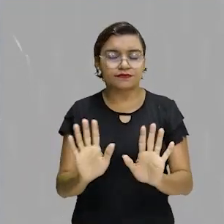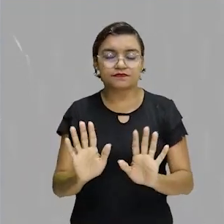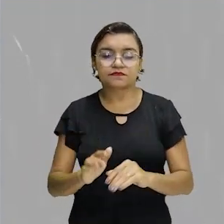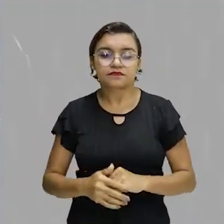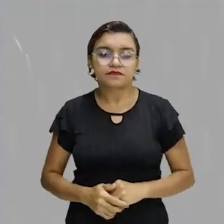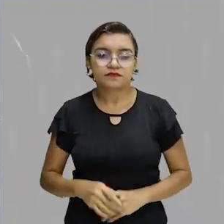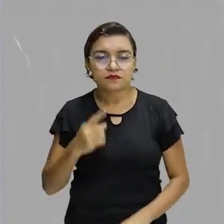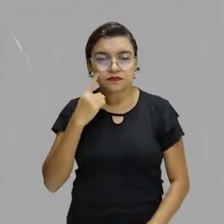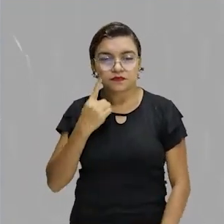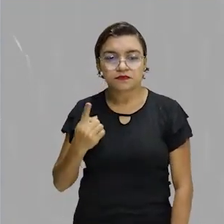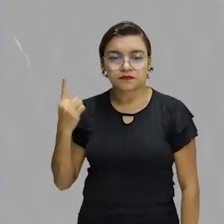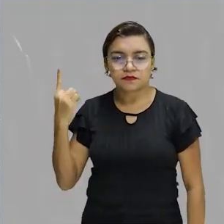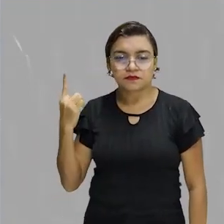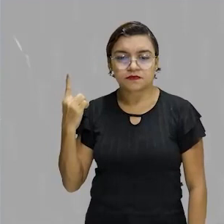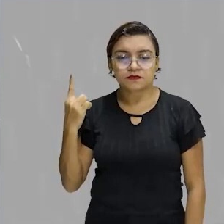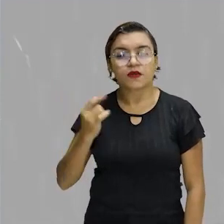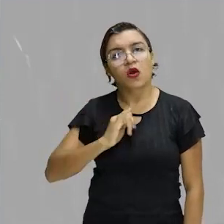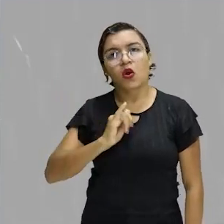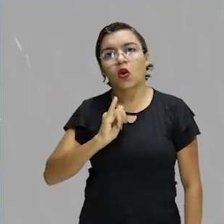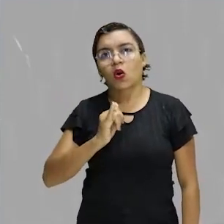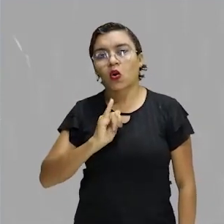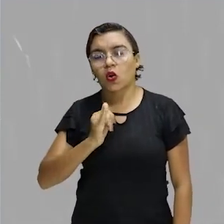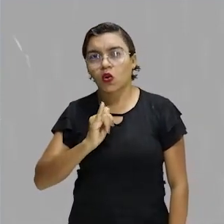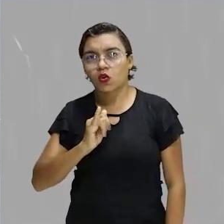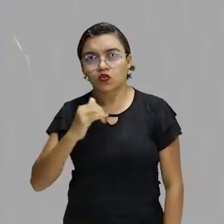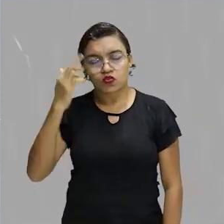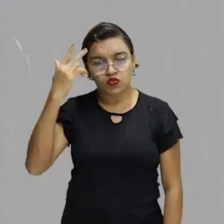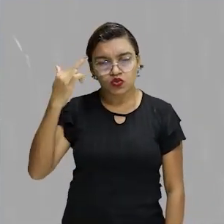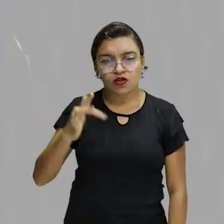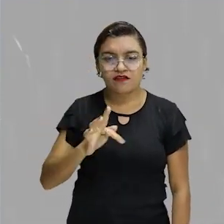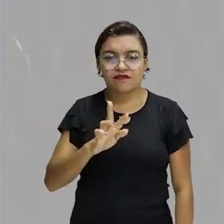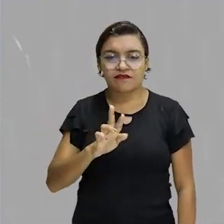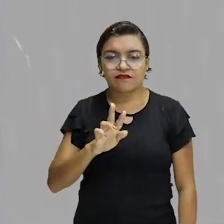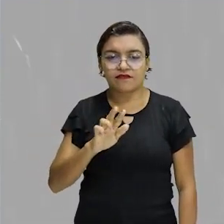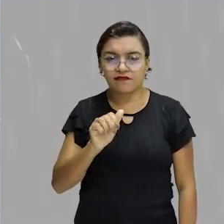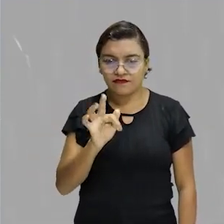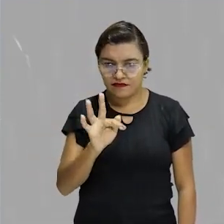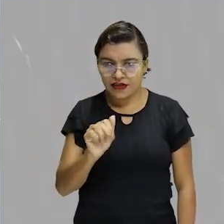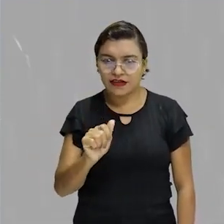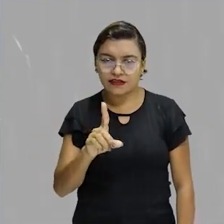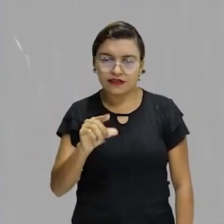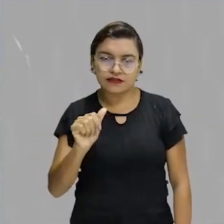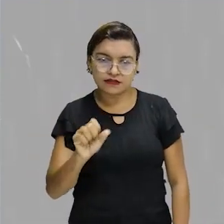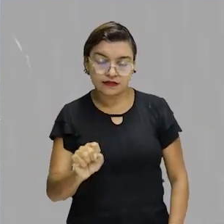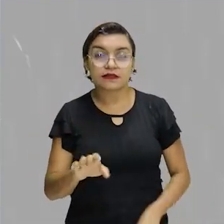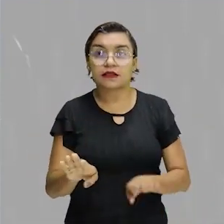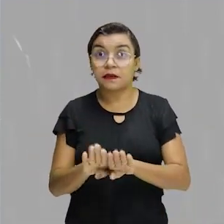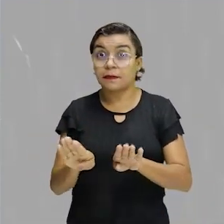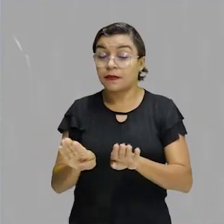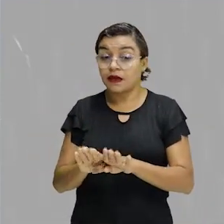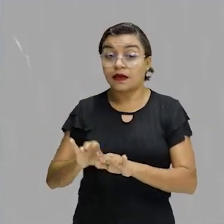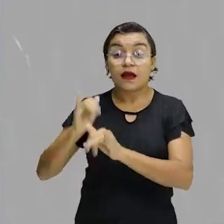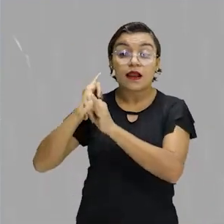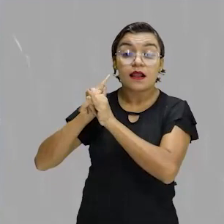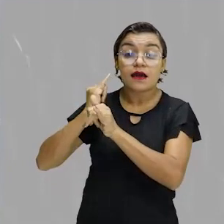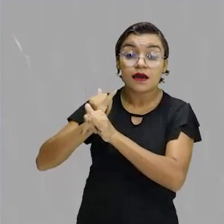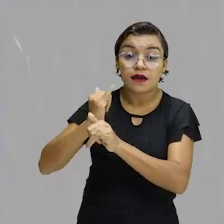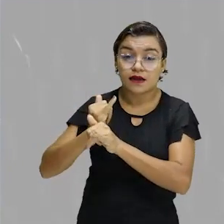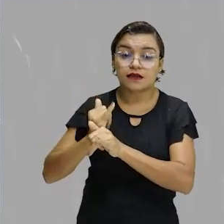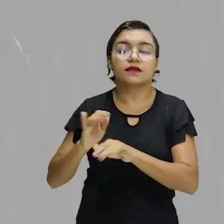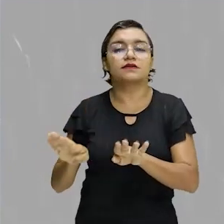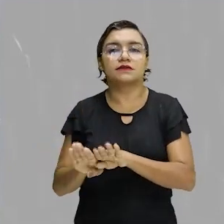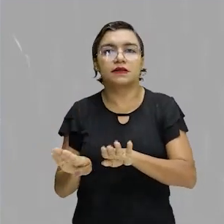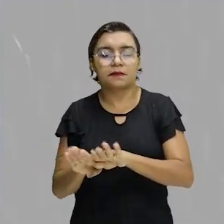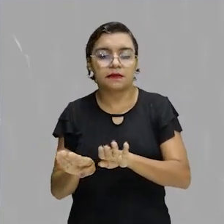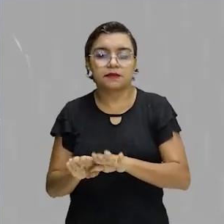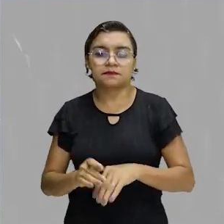Fairy stories são contos de fadas ou histórias de fadas, mistérios, legends são lendas,